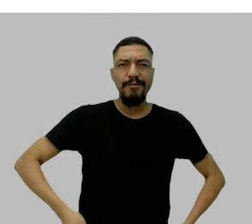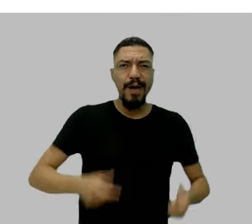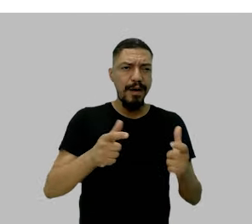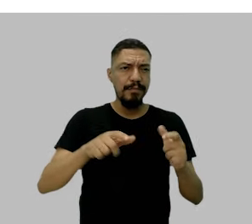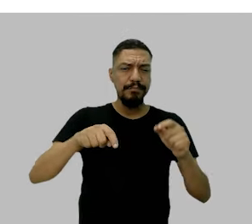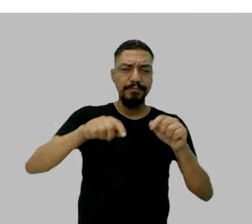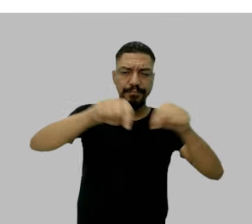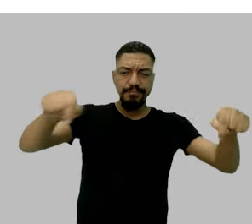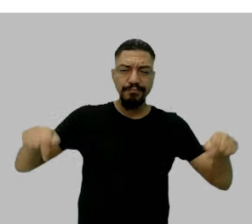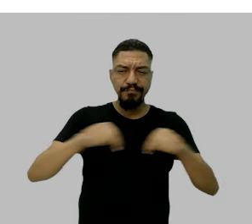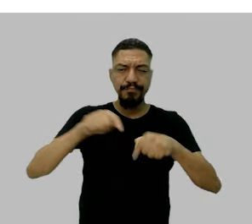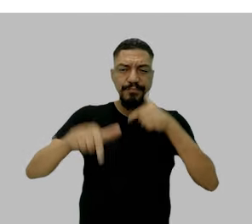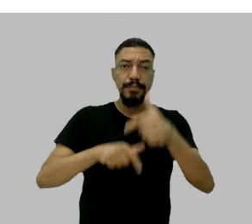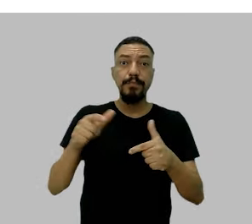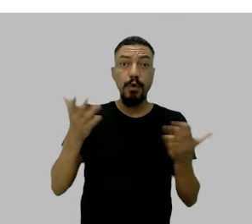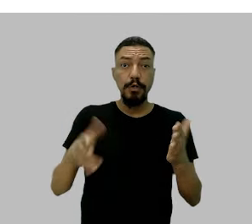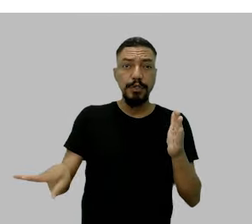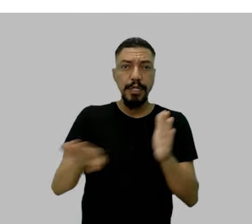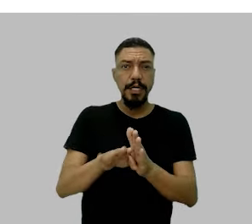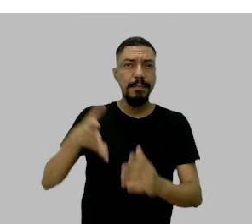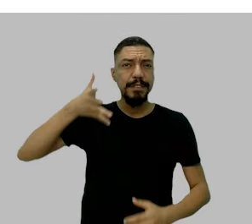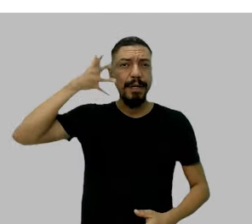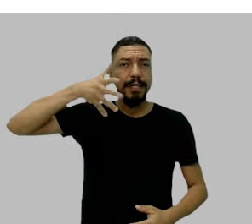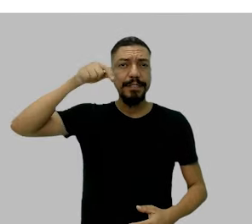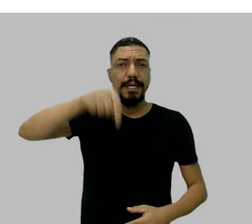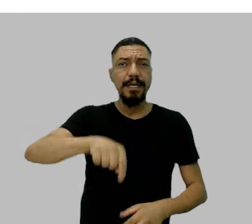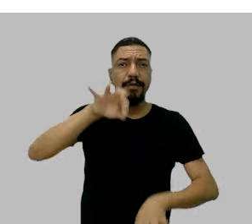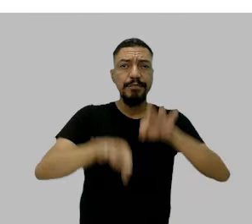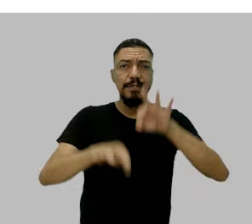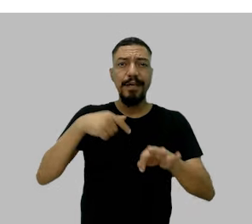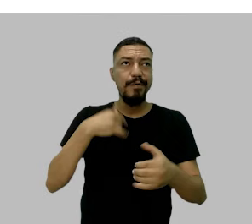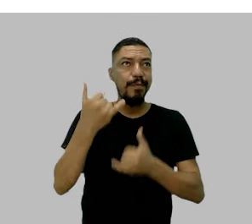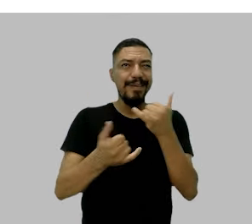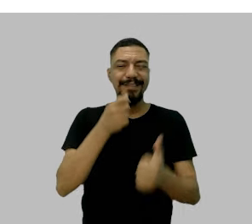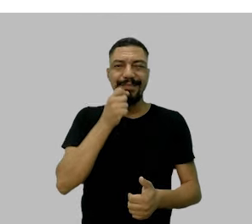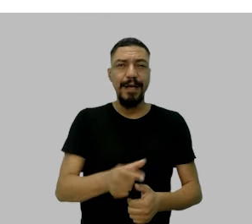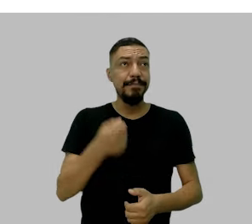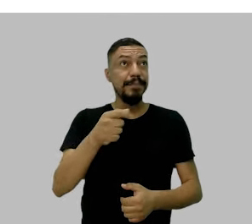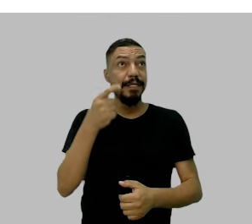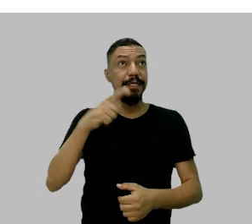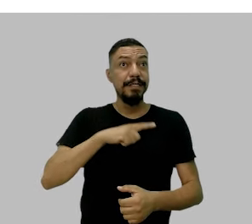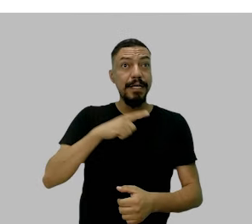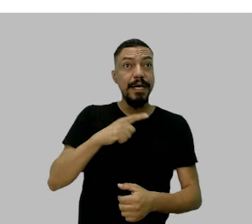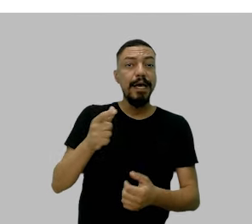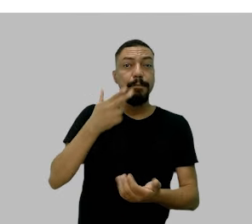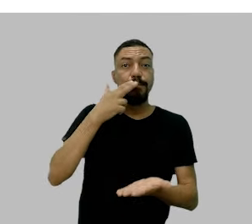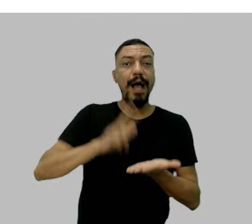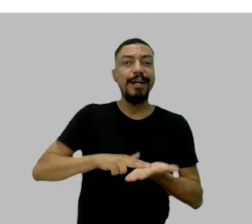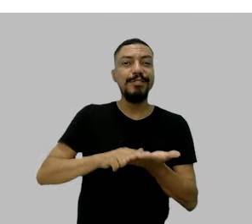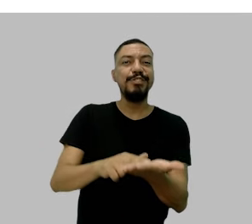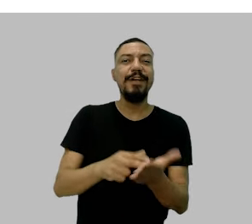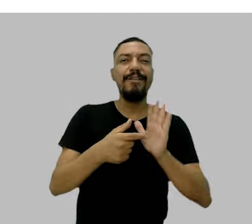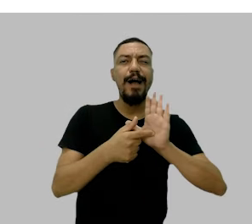exemplo, cheguei aqui hoje para fazer essa palestra, já brinquei. Preciso daquela minha cartinha dizendo que eu